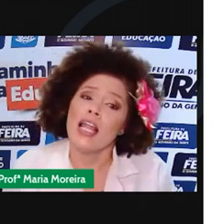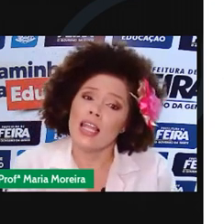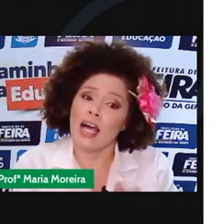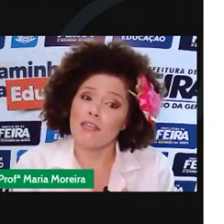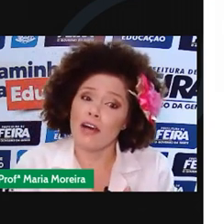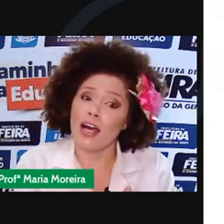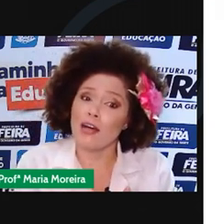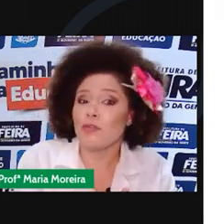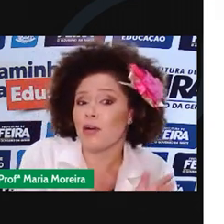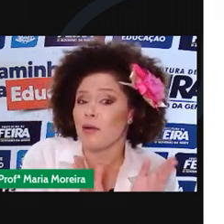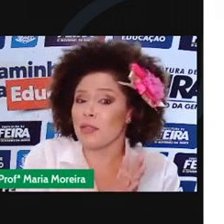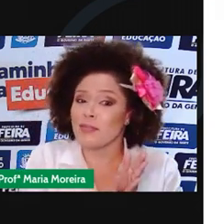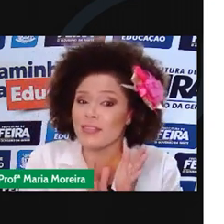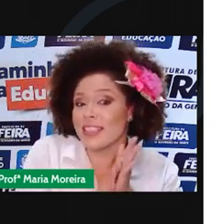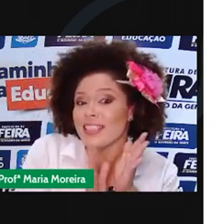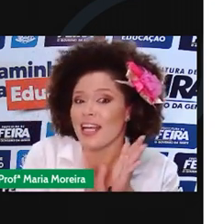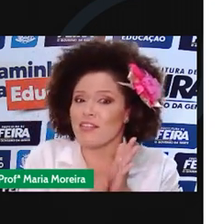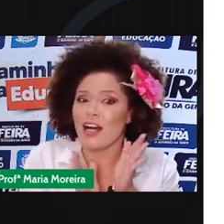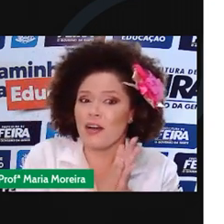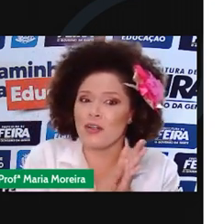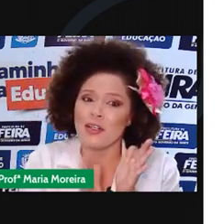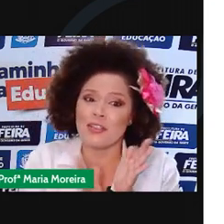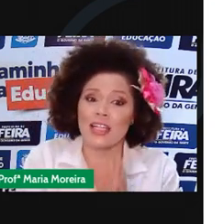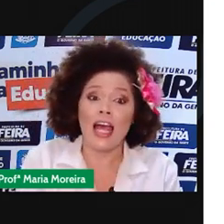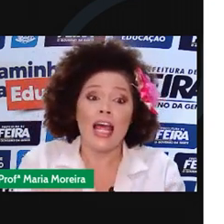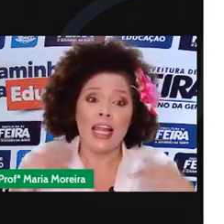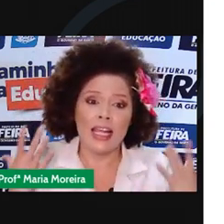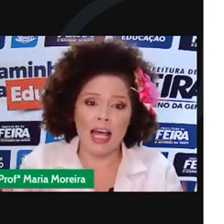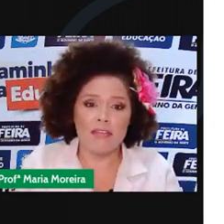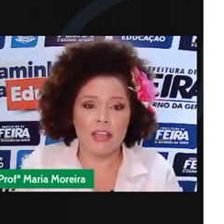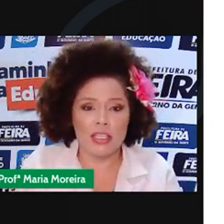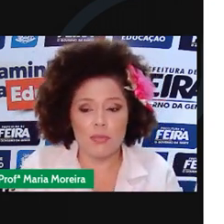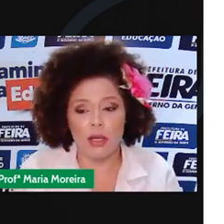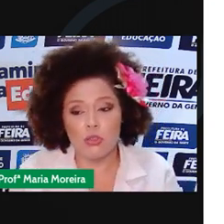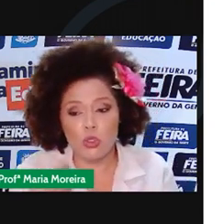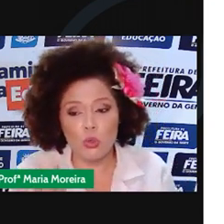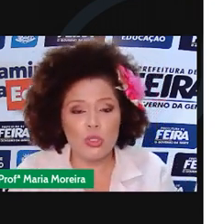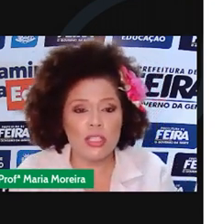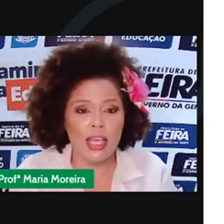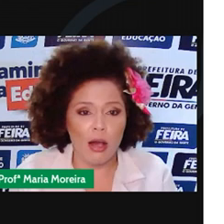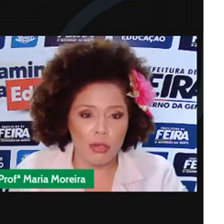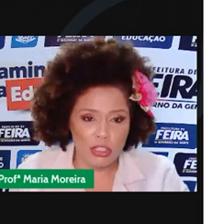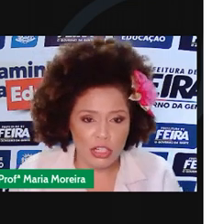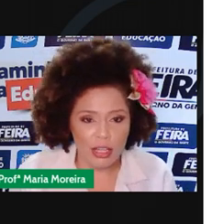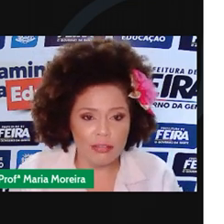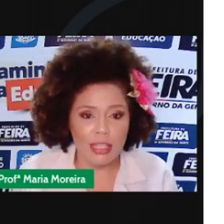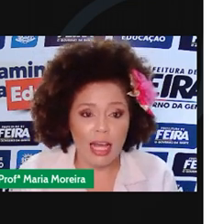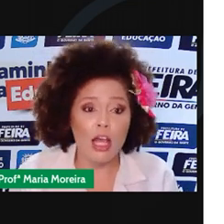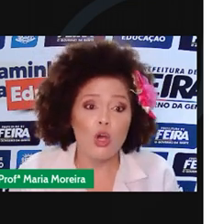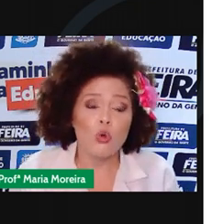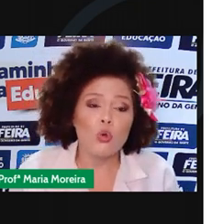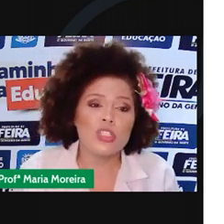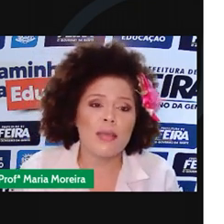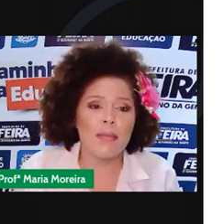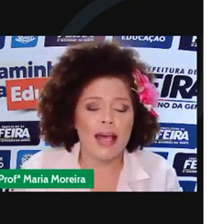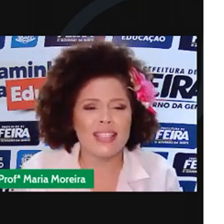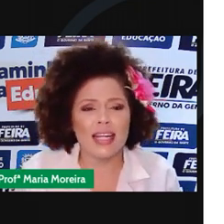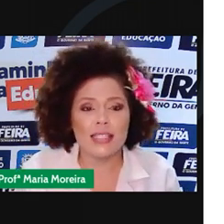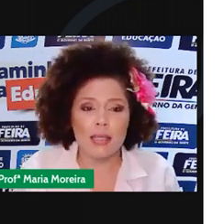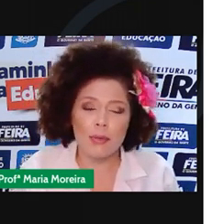lá então lava a alma Vamos lavar outra lavem as mãos usem álcool em gel tá